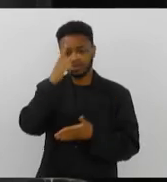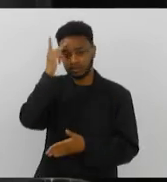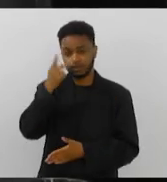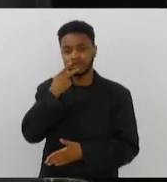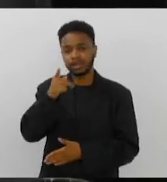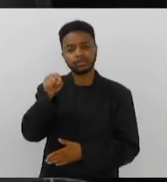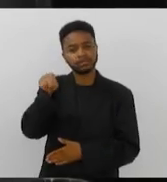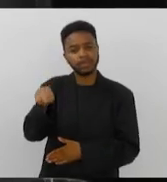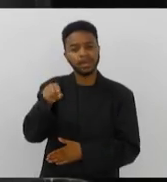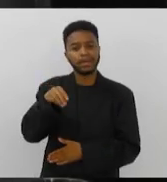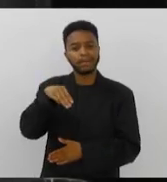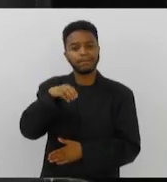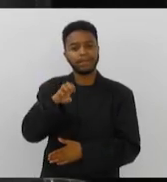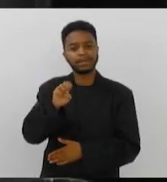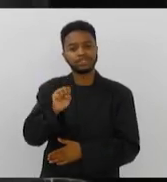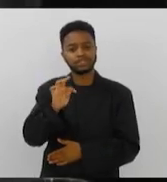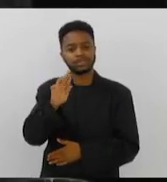mestre parabéns mais uma vez